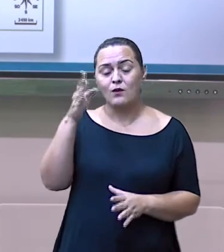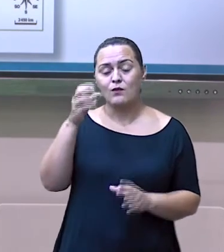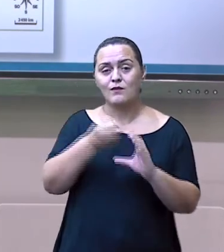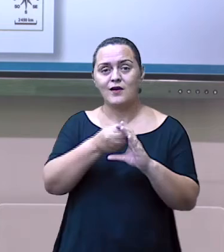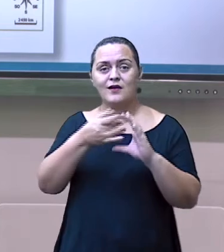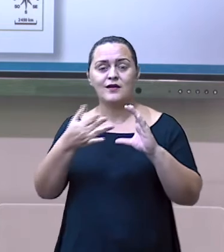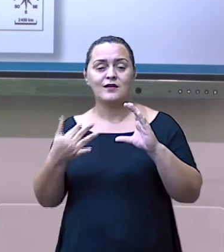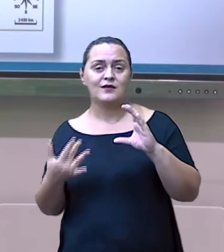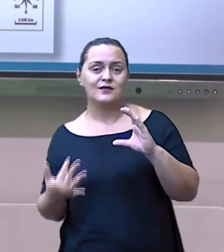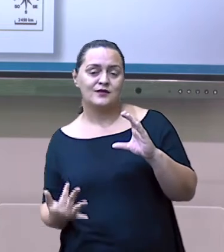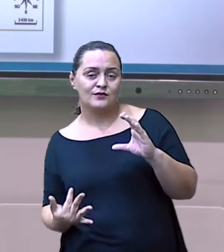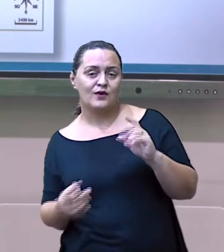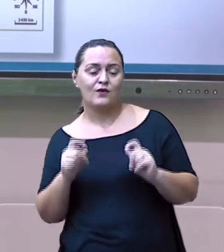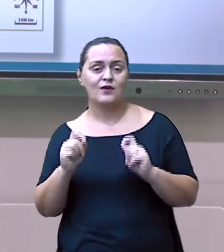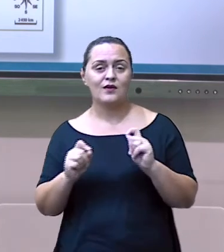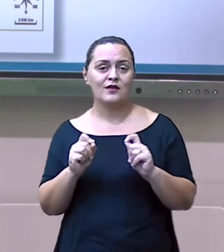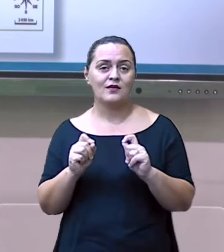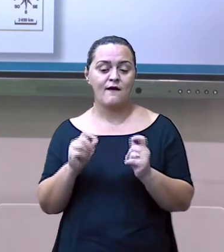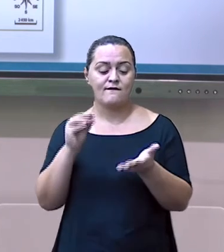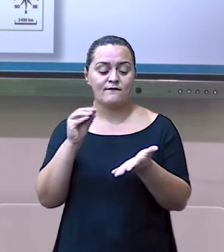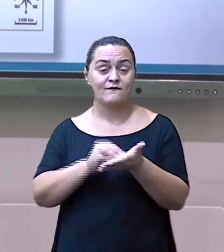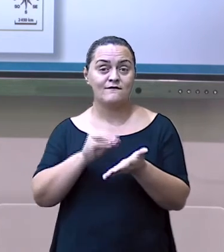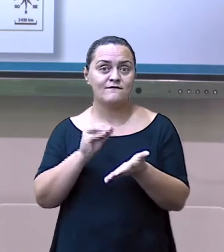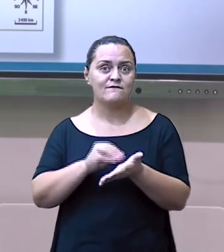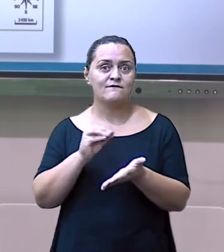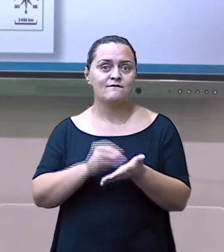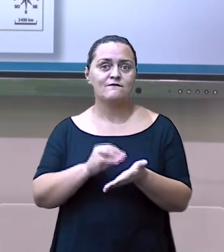a escassez de água.